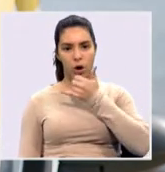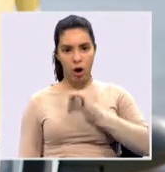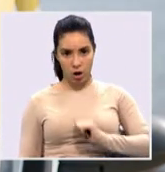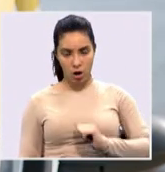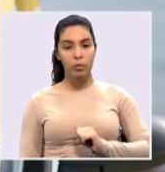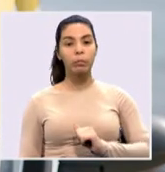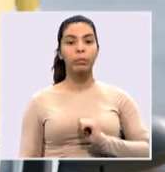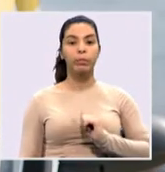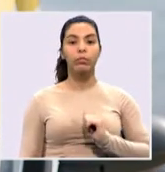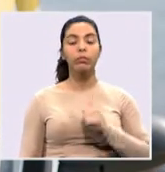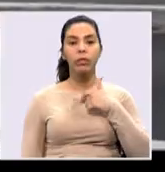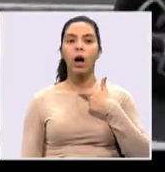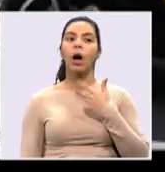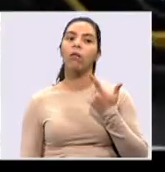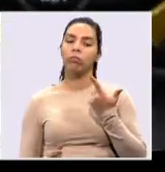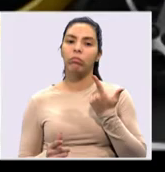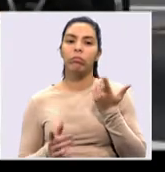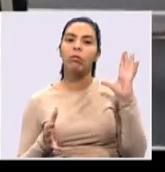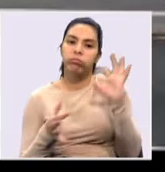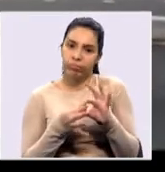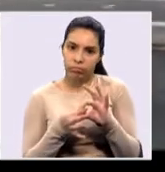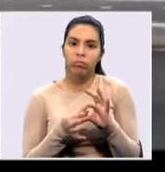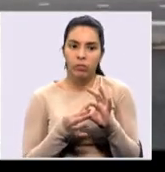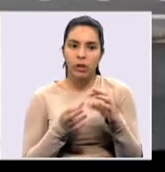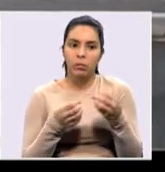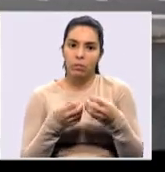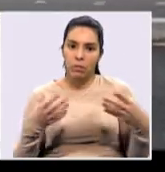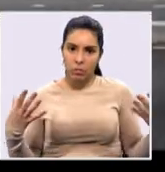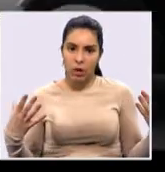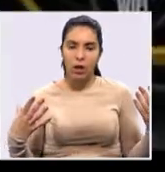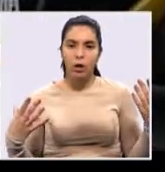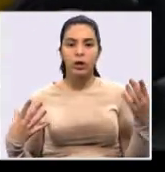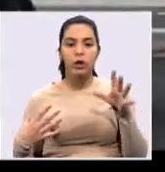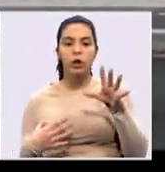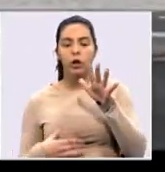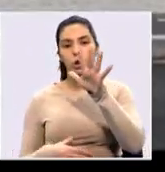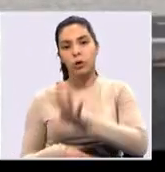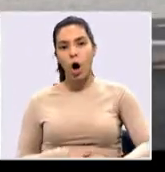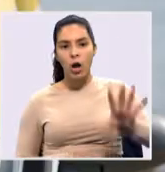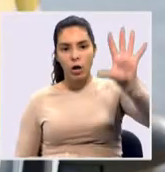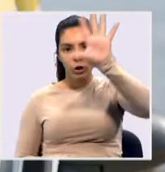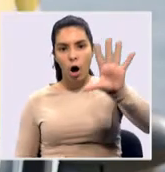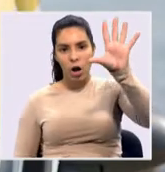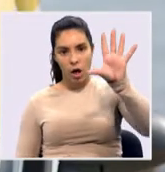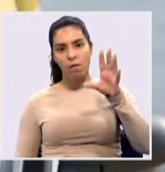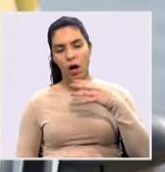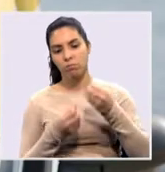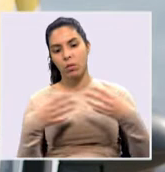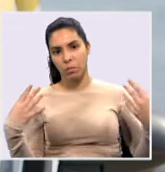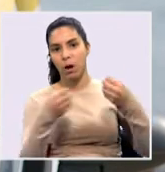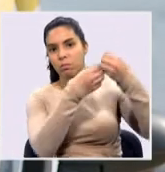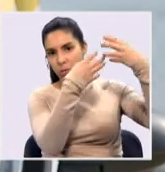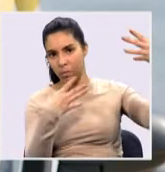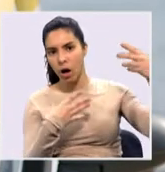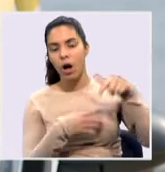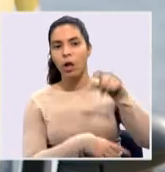Évora, numa oferta também consolidada, porque o turismo está a crescer nestas duas cidades e nós acreditamos que